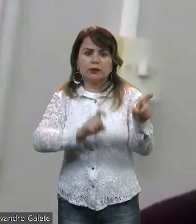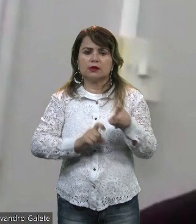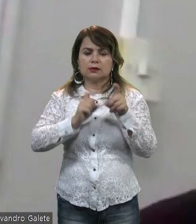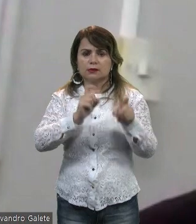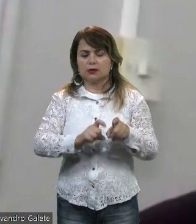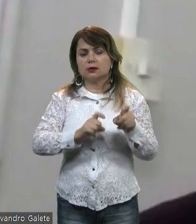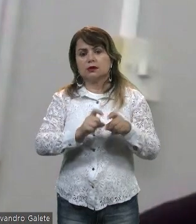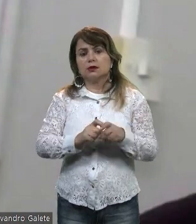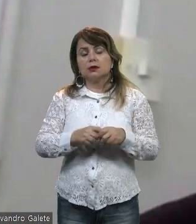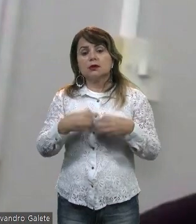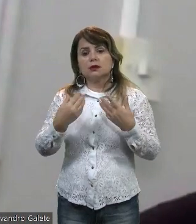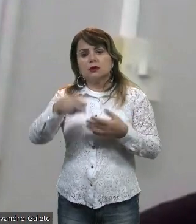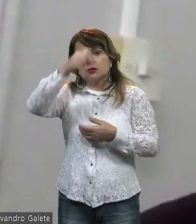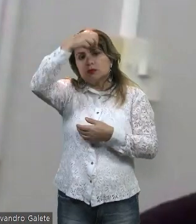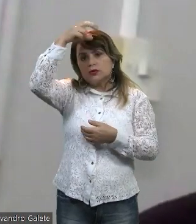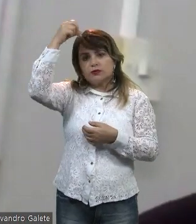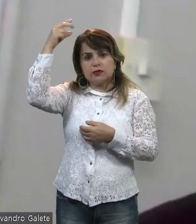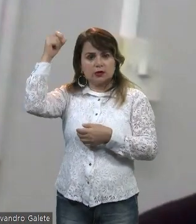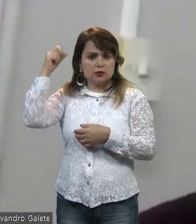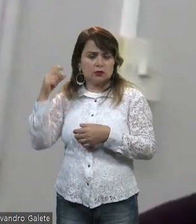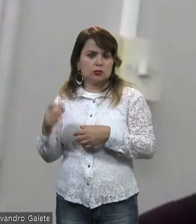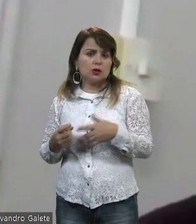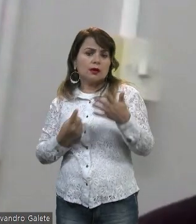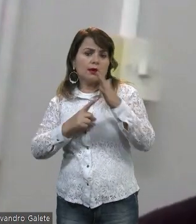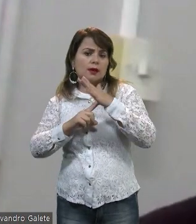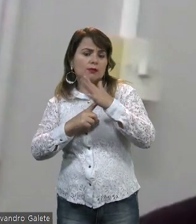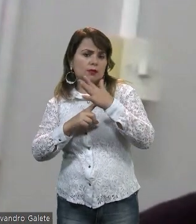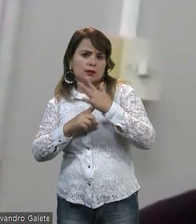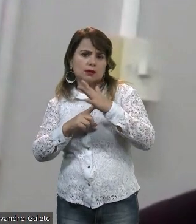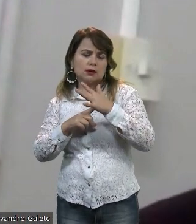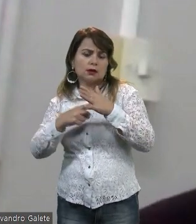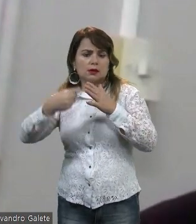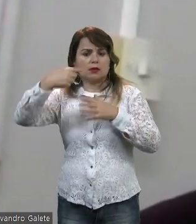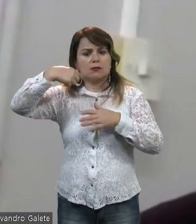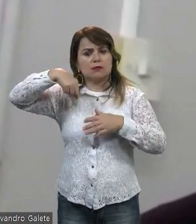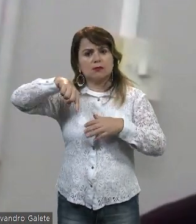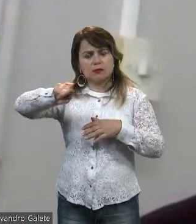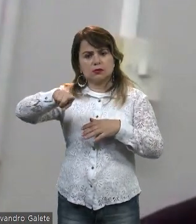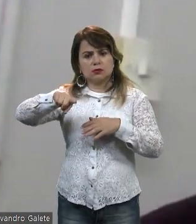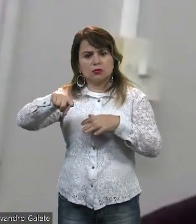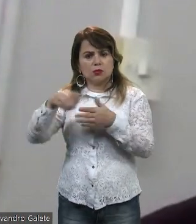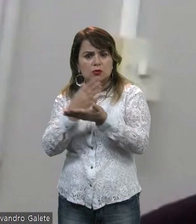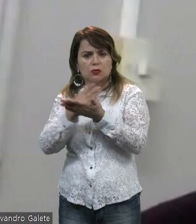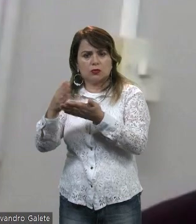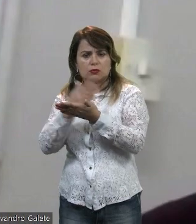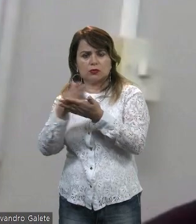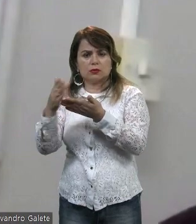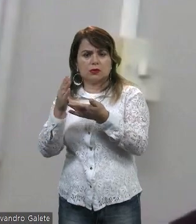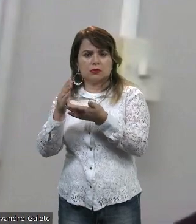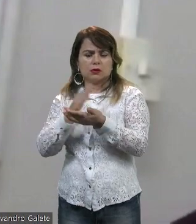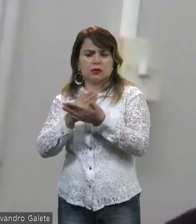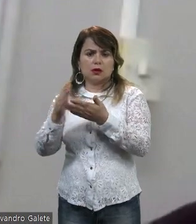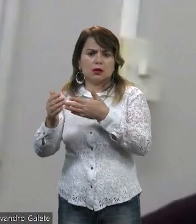as máquinas aí dessa empresa que ganhou essa licitação, a Ecopontes, pudesse dar início